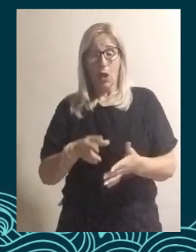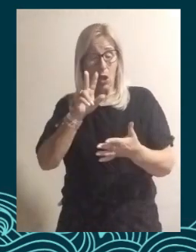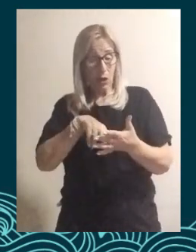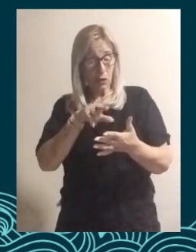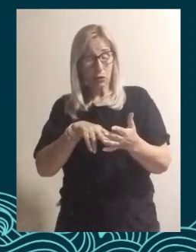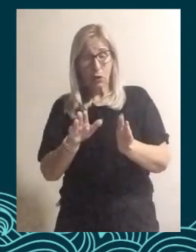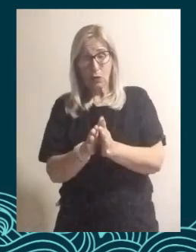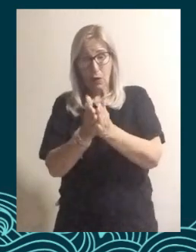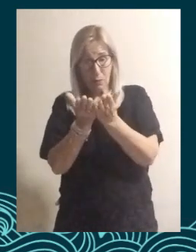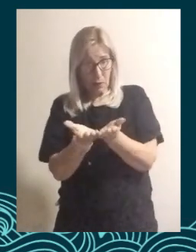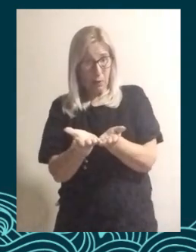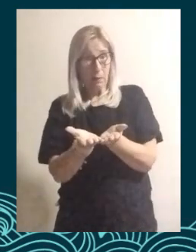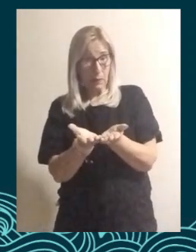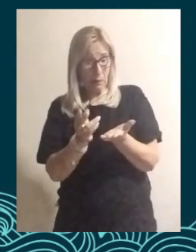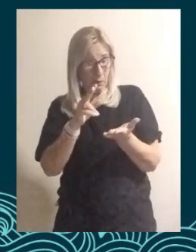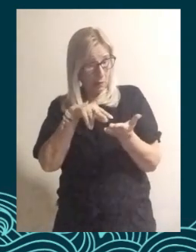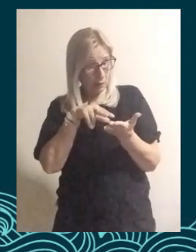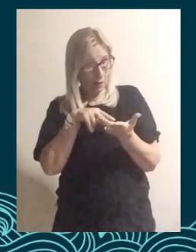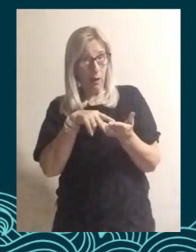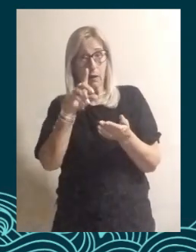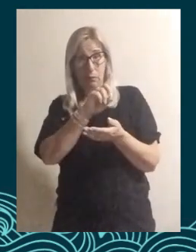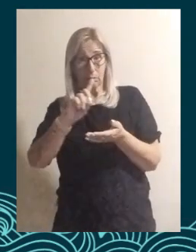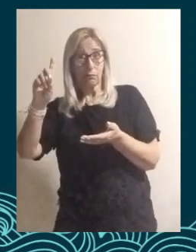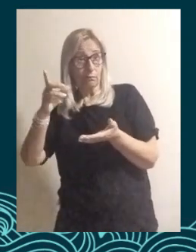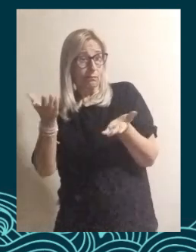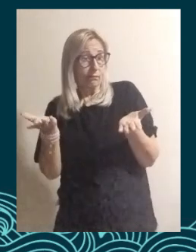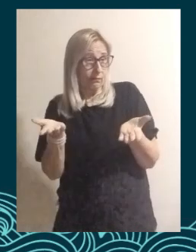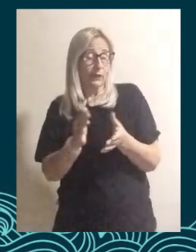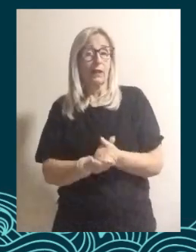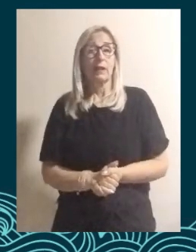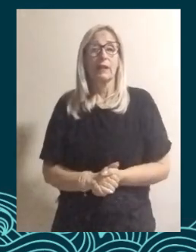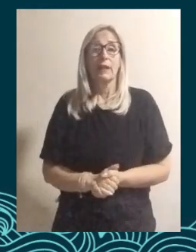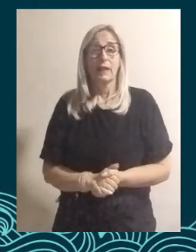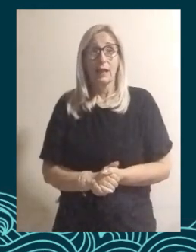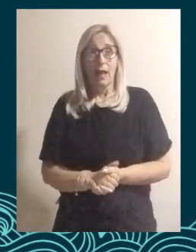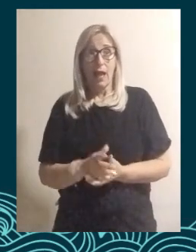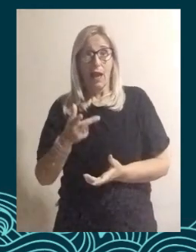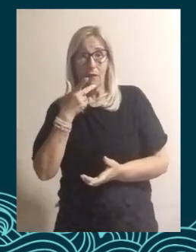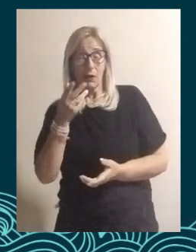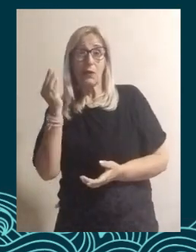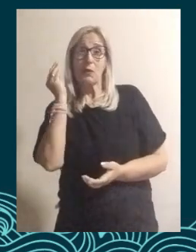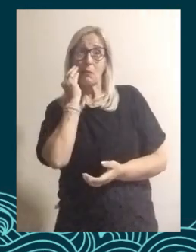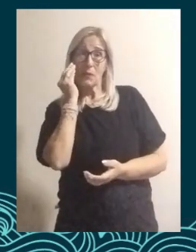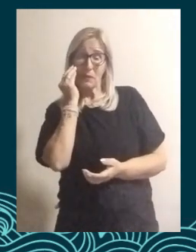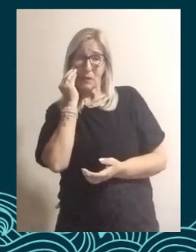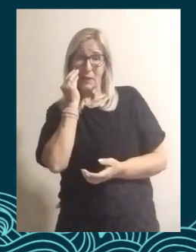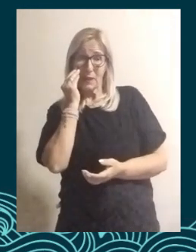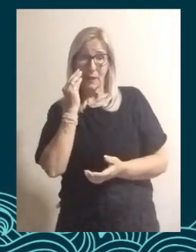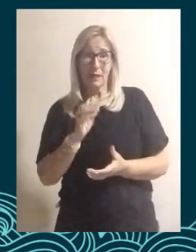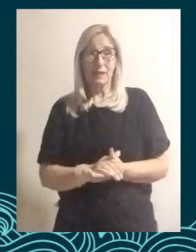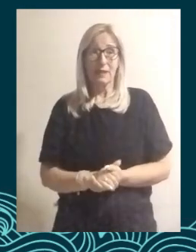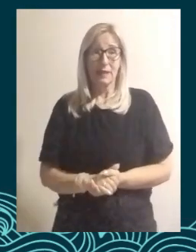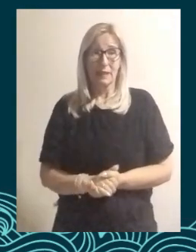maioria delas só tinha tido contato somente com a Bíblia, de livro, né? Então